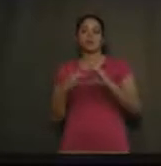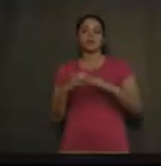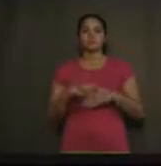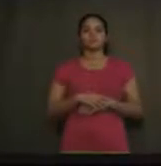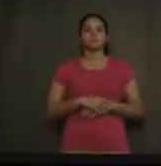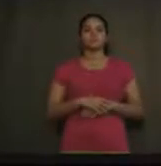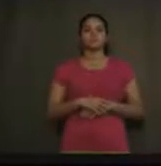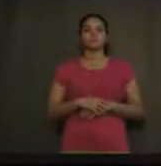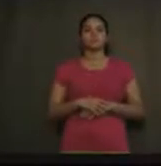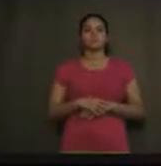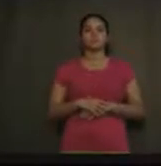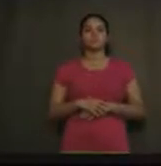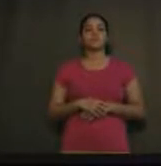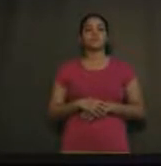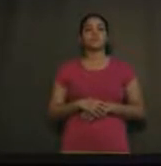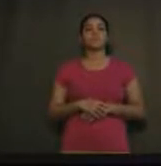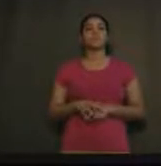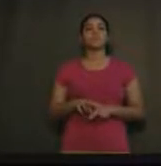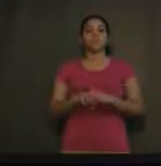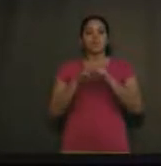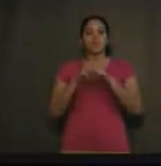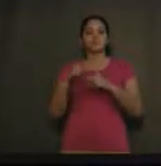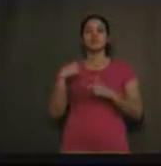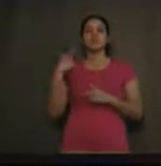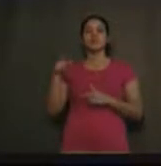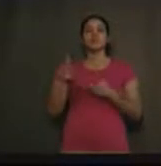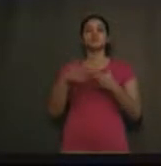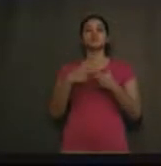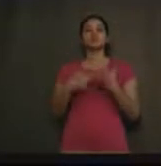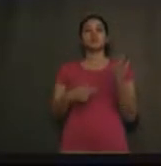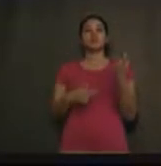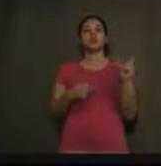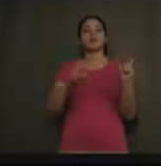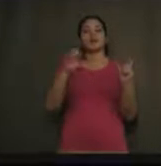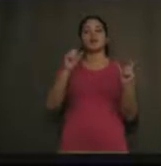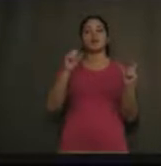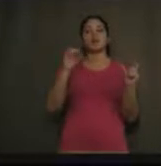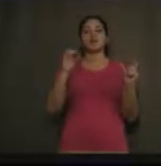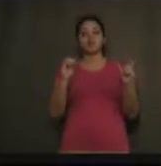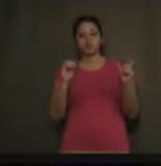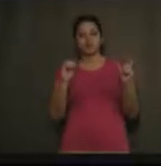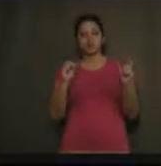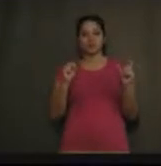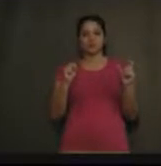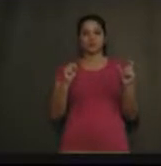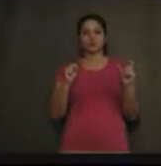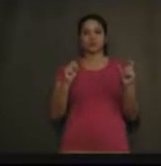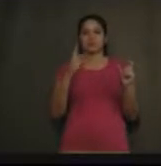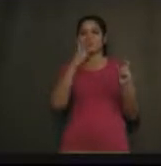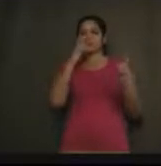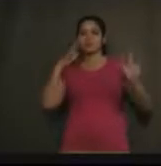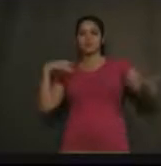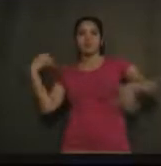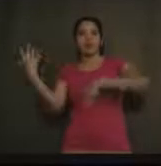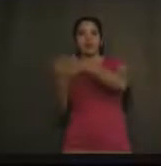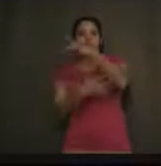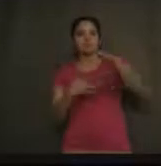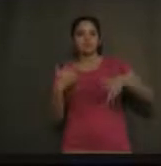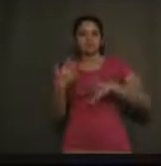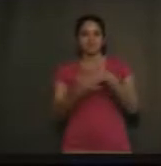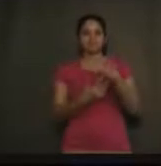matemática do que significa caos aparece nesse trabalho, de 270 páginas, trabalho